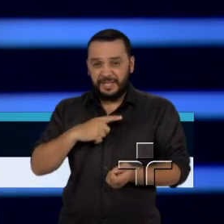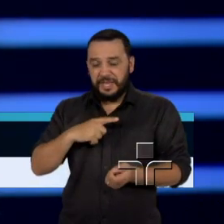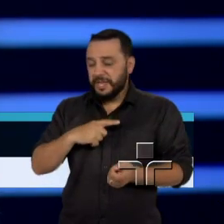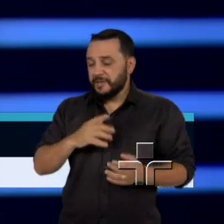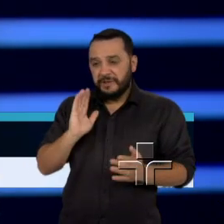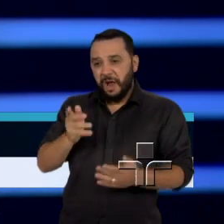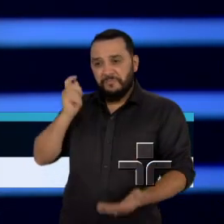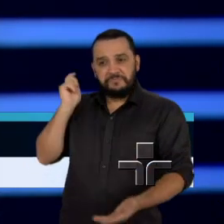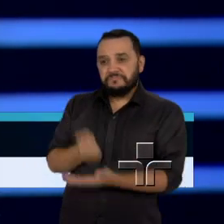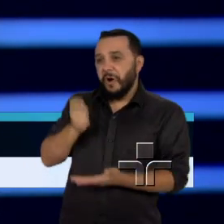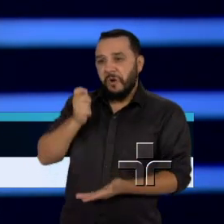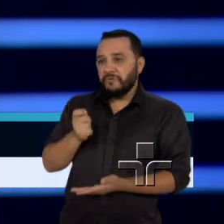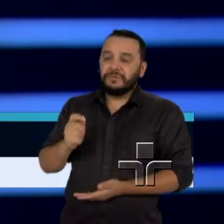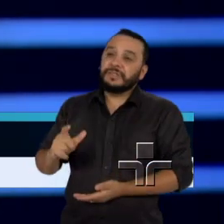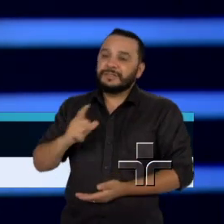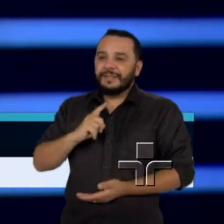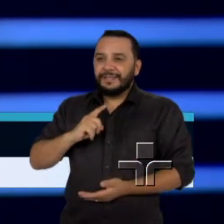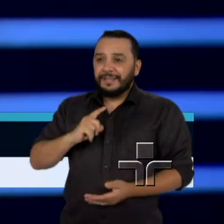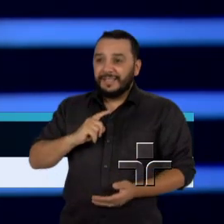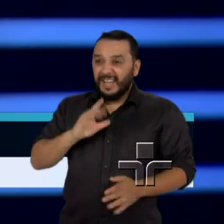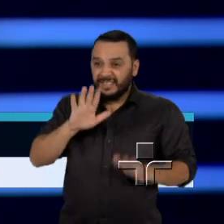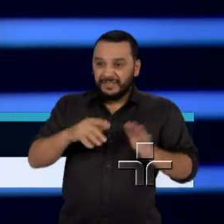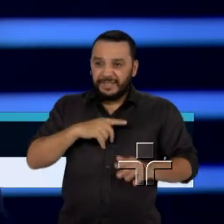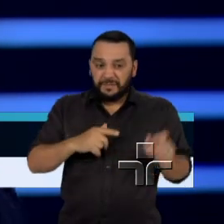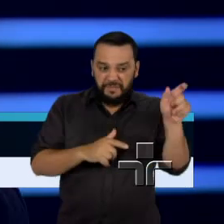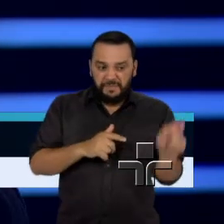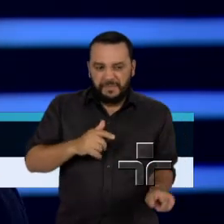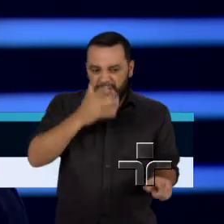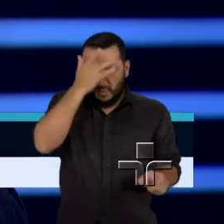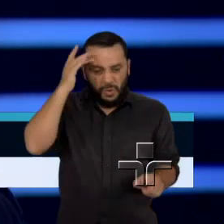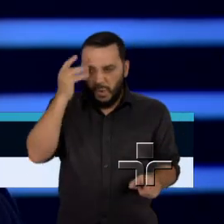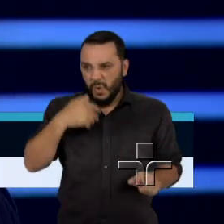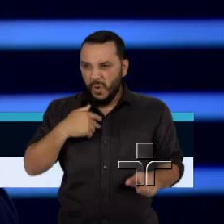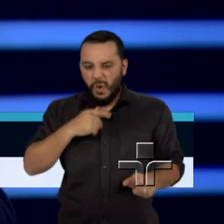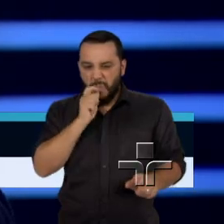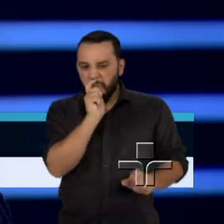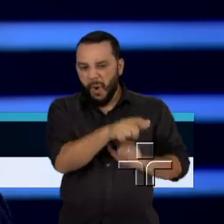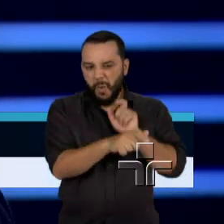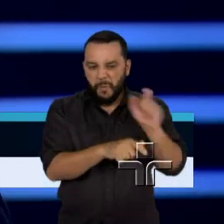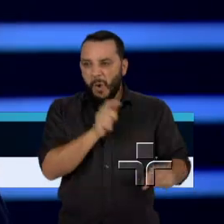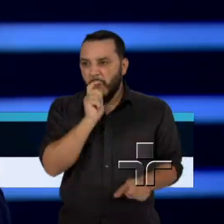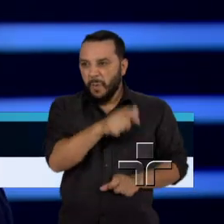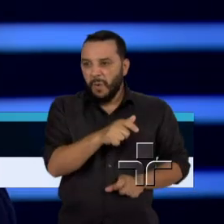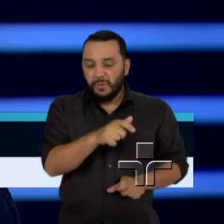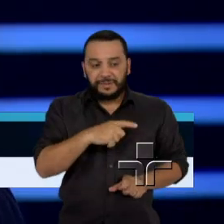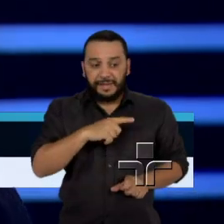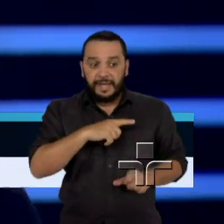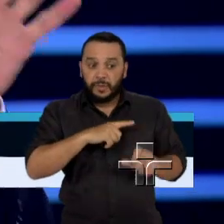Ele tem uma outra estratégia que é atingir a pessoa, né? Não é? Ele separa o